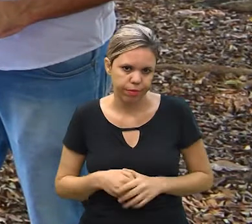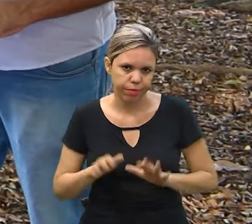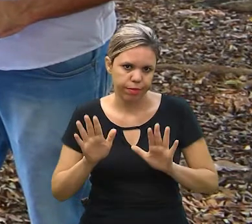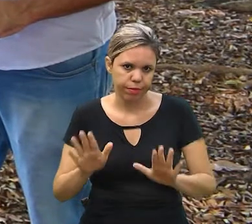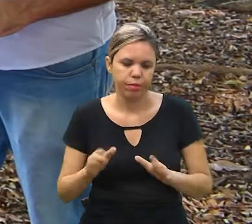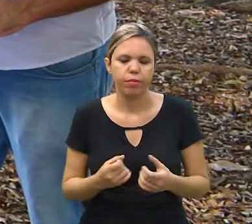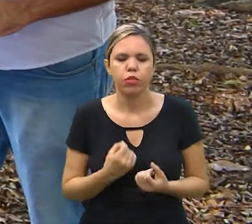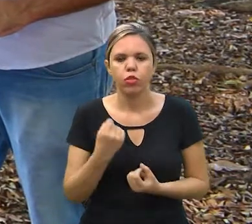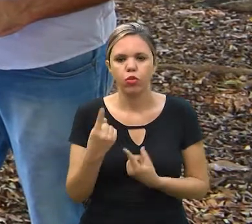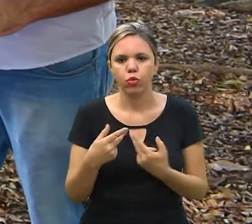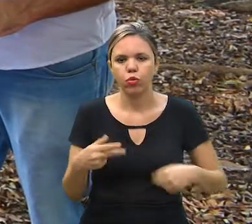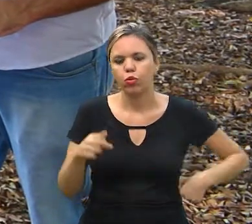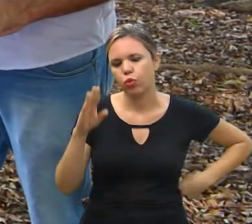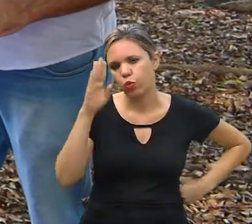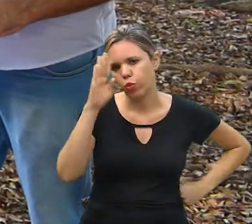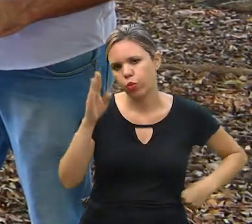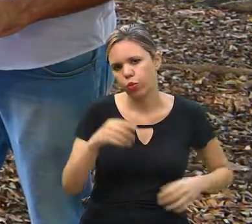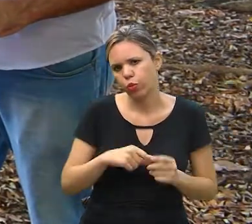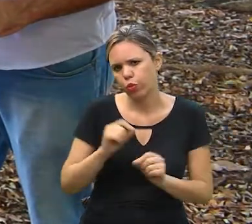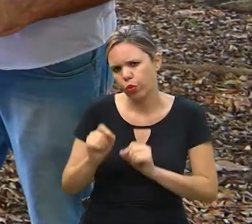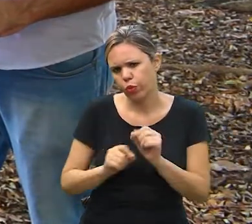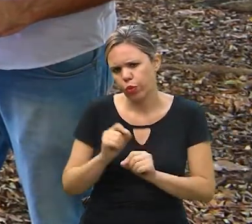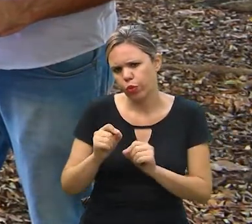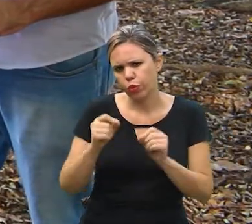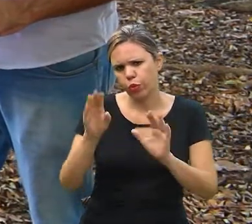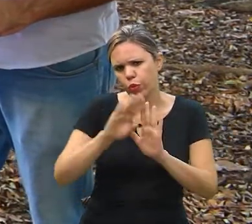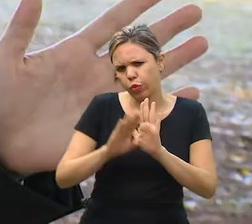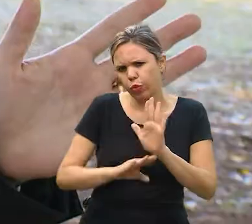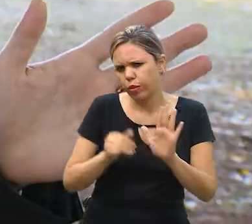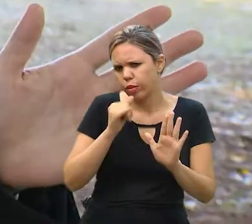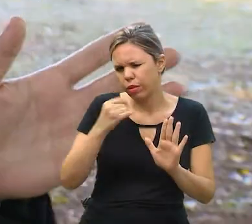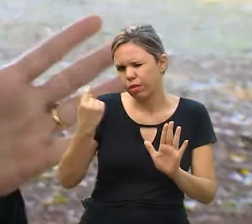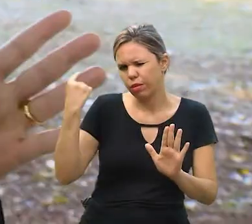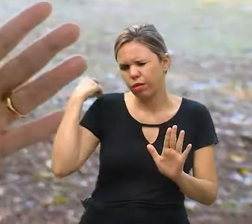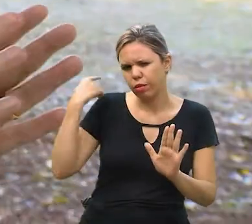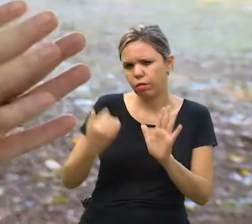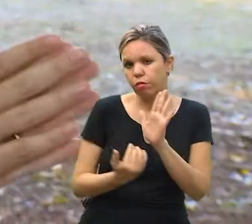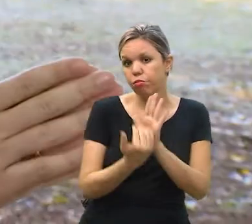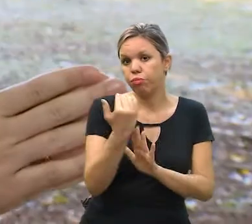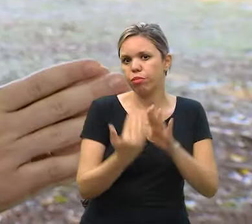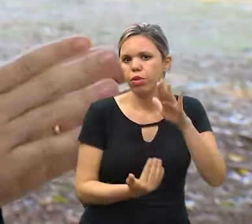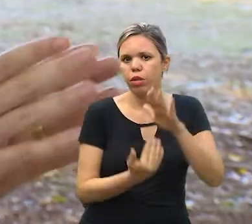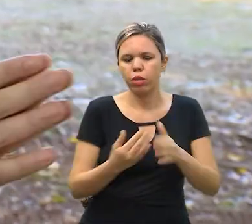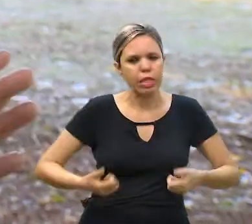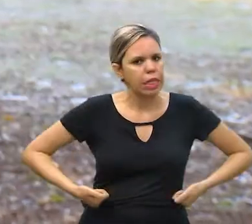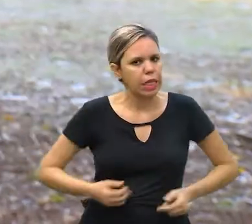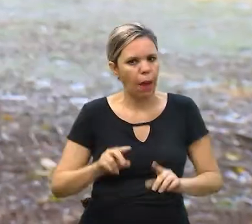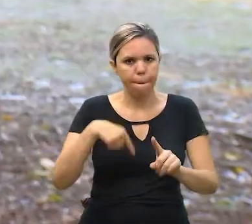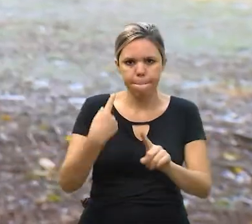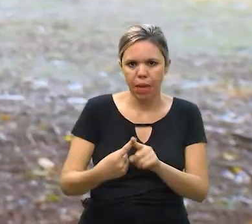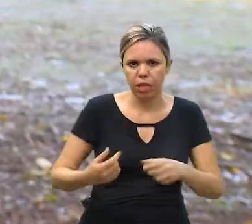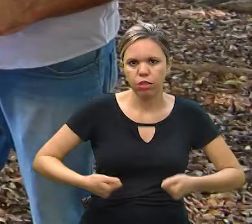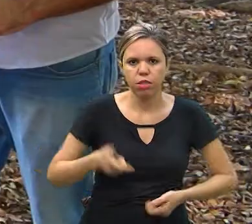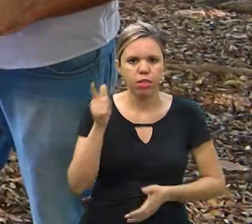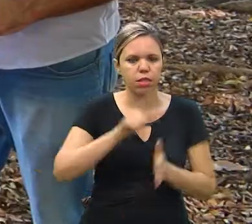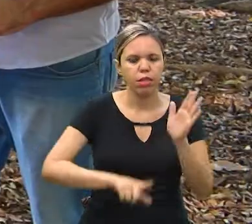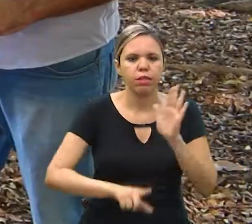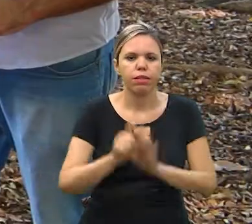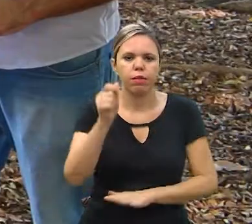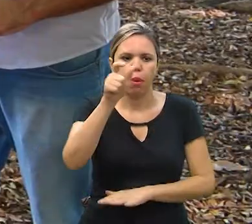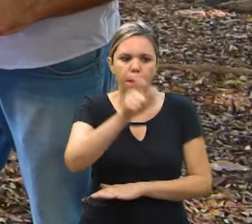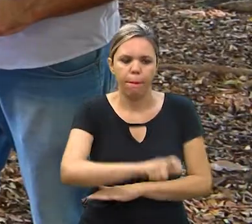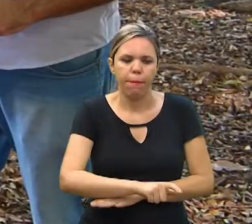Mas alguns dos pontos principais é aquela velha máxima, né? Não gaste mais do que você ganha, né? Não seja uma